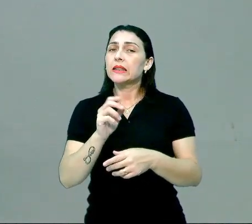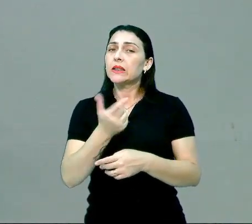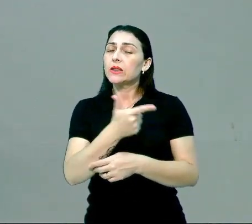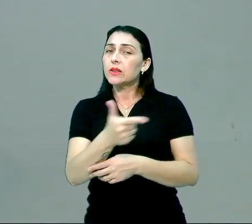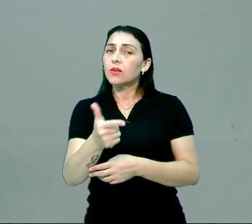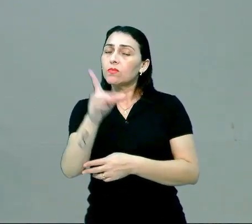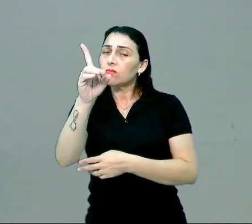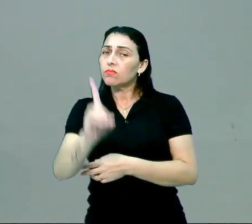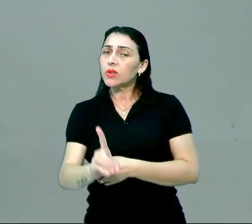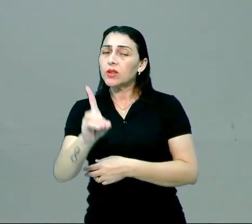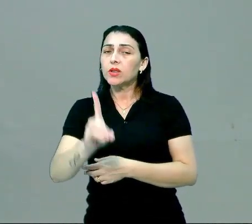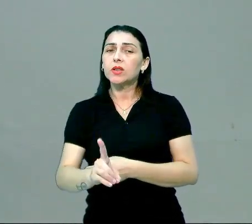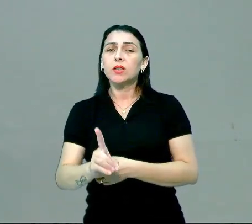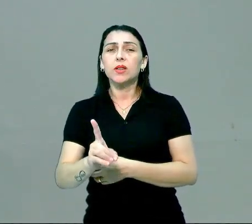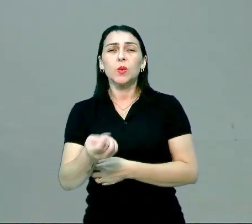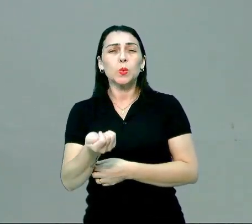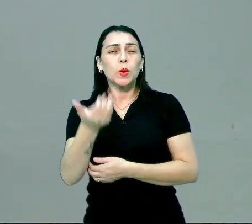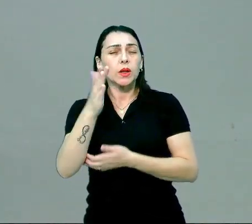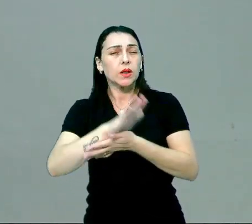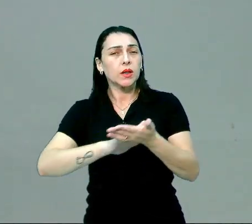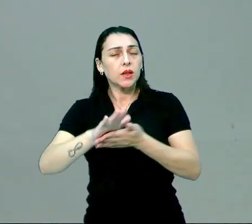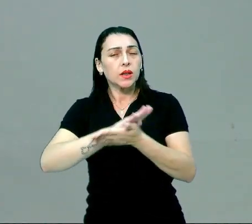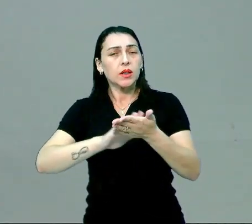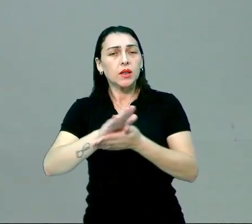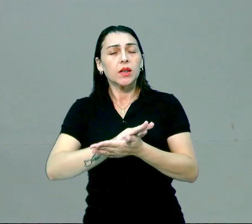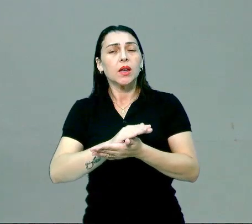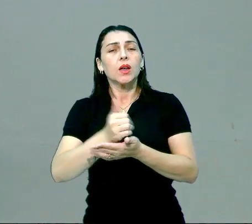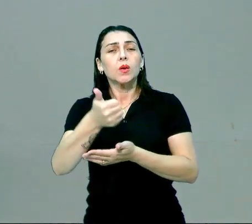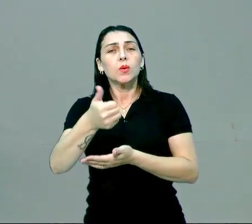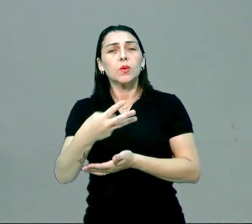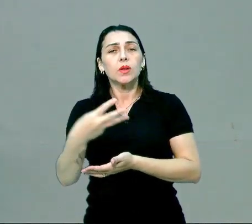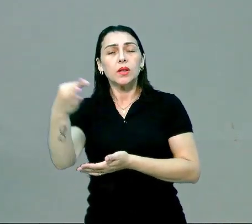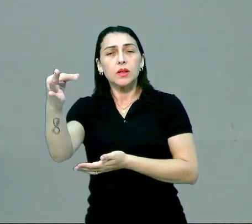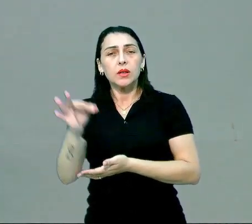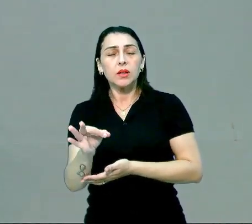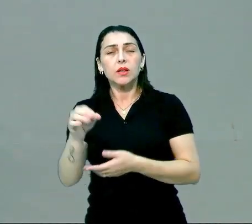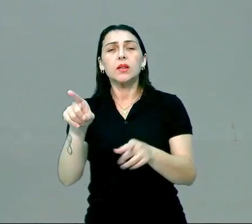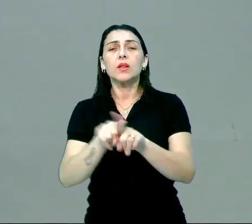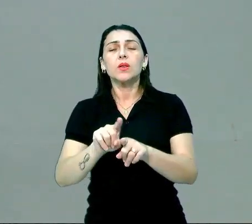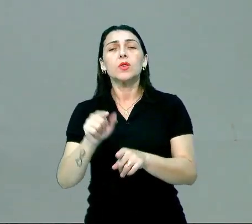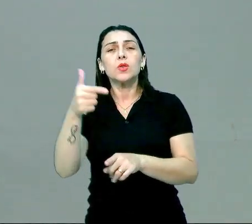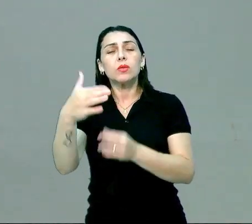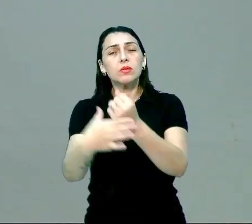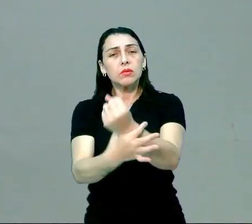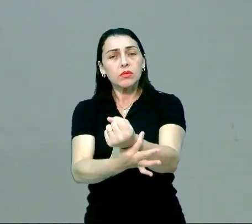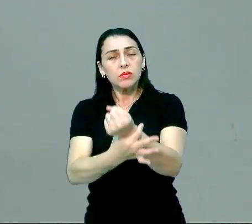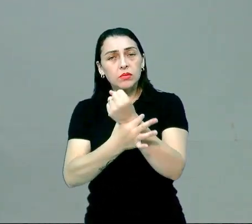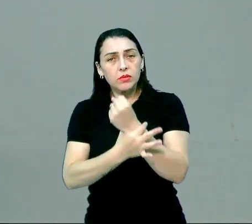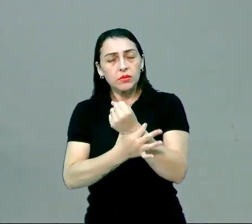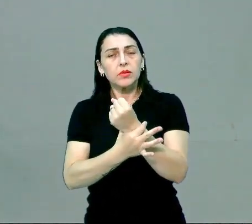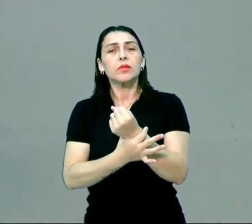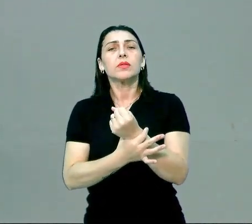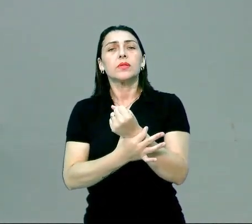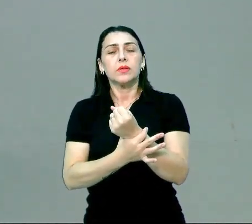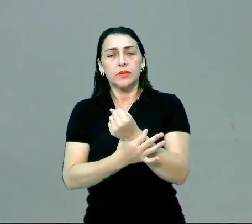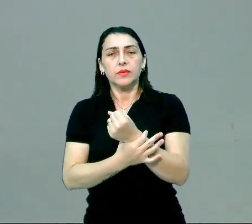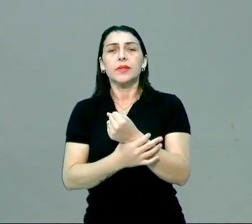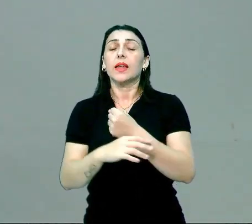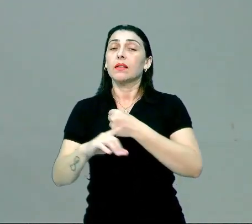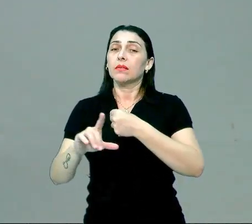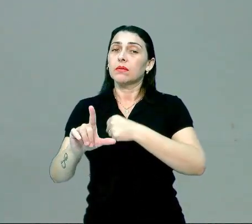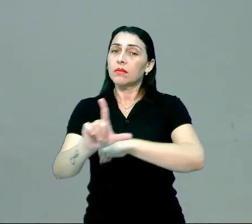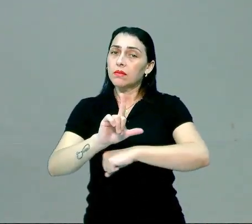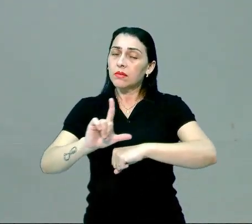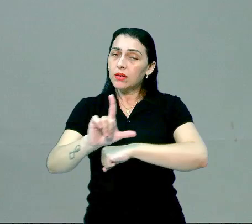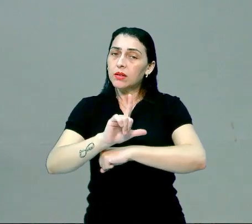sem direito, completamente desprovidos de um 13º salário e de outras garantias que a